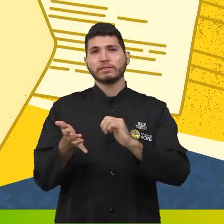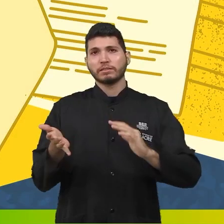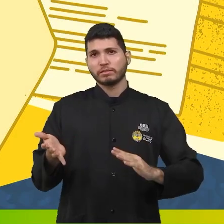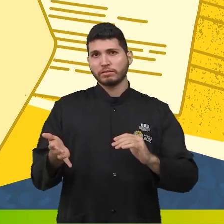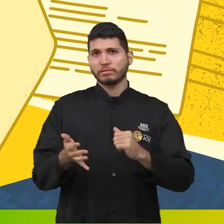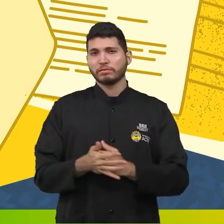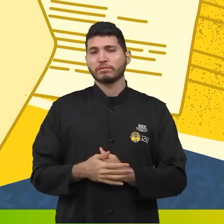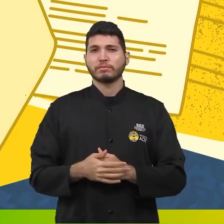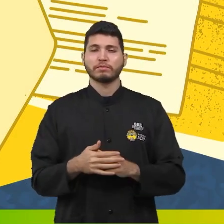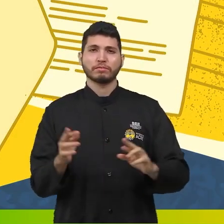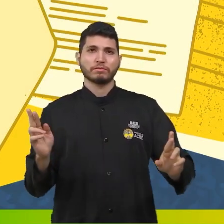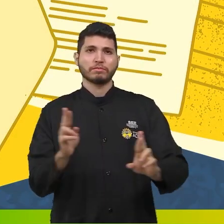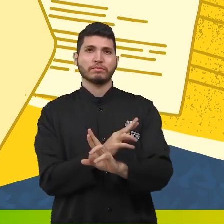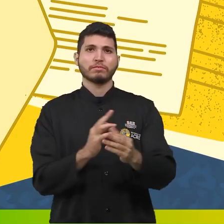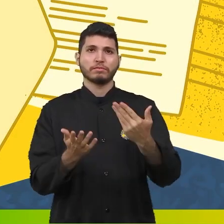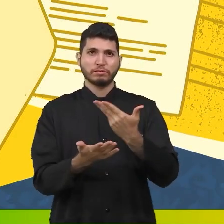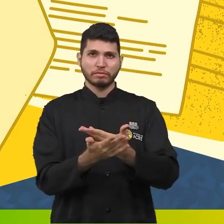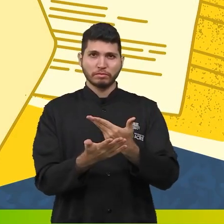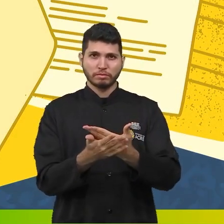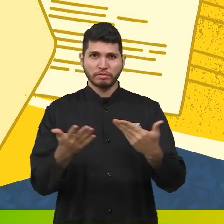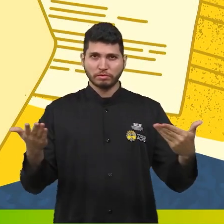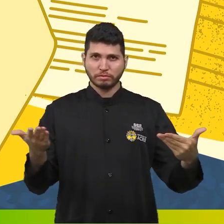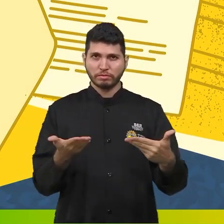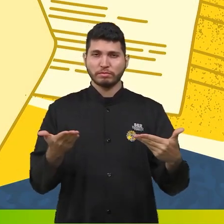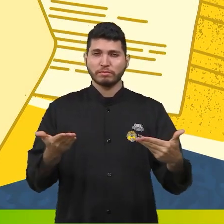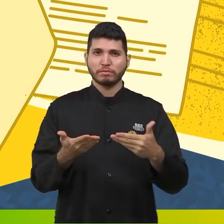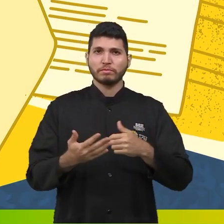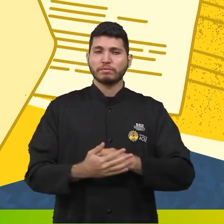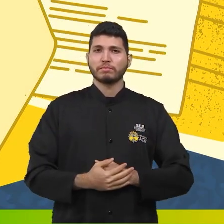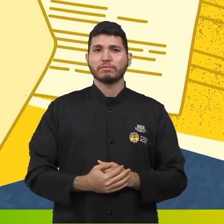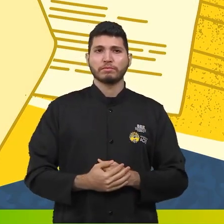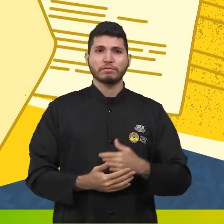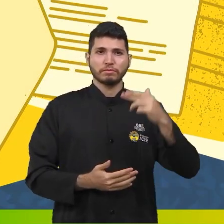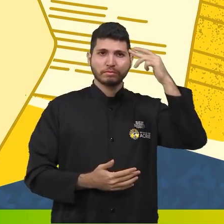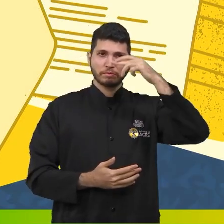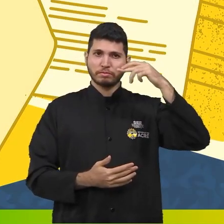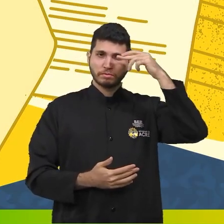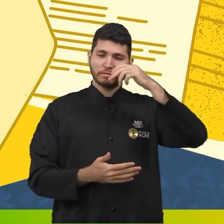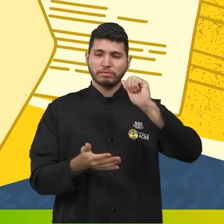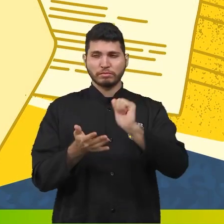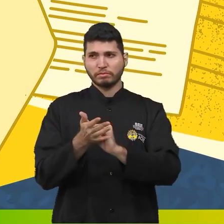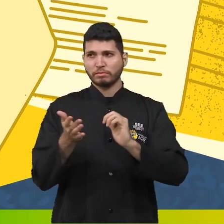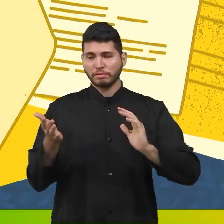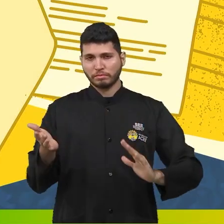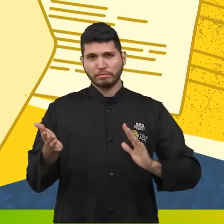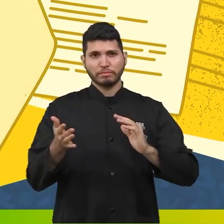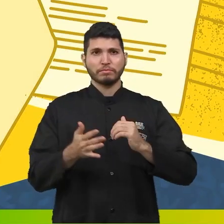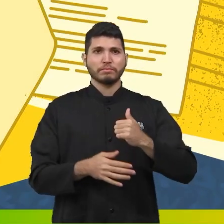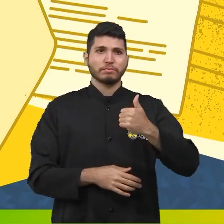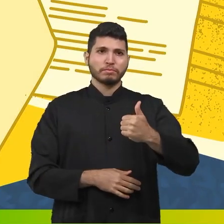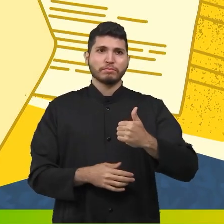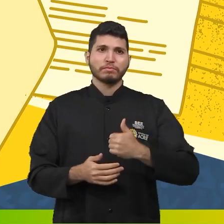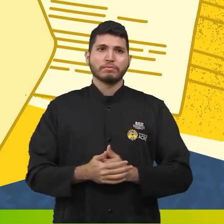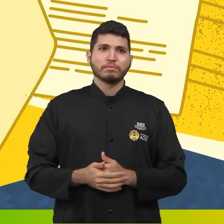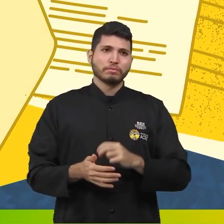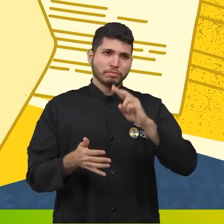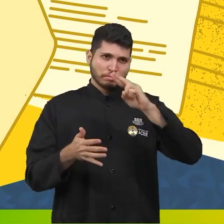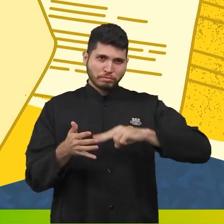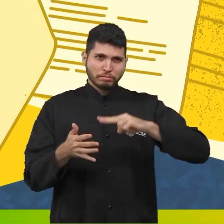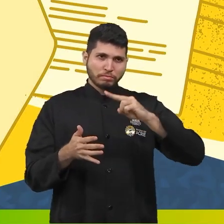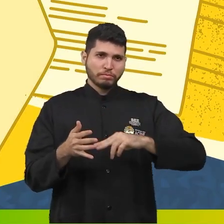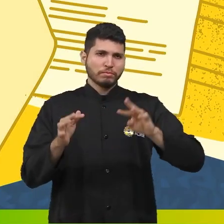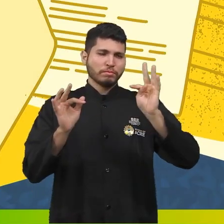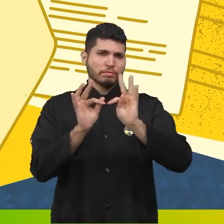sobre esse conteúdo. Vamos lá observar aqui a primeira questão. Leia a frase